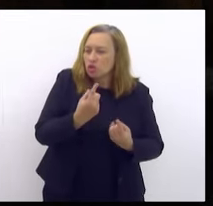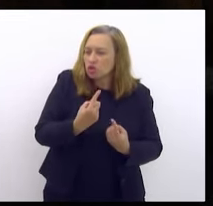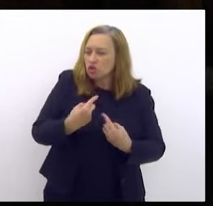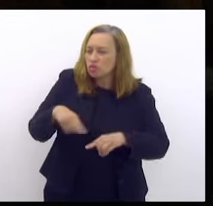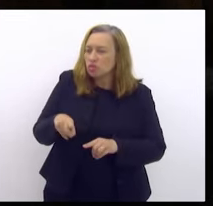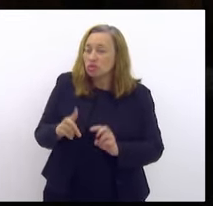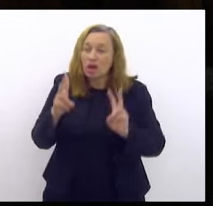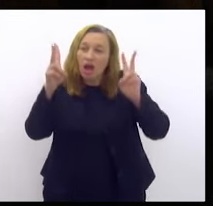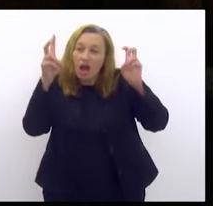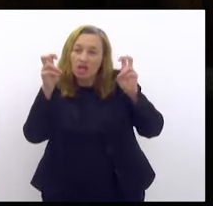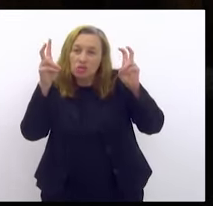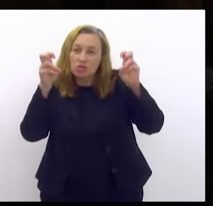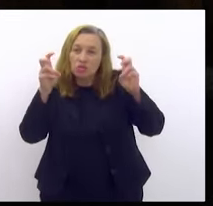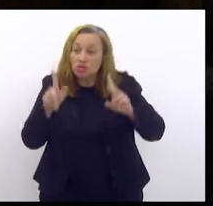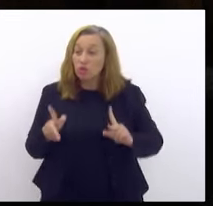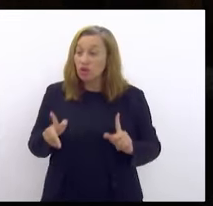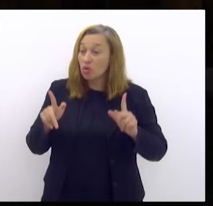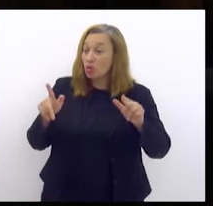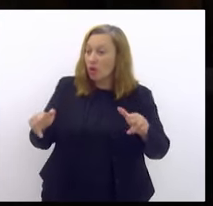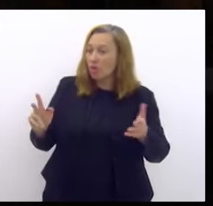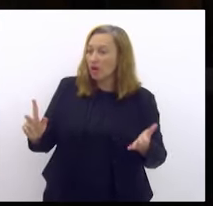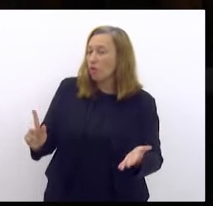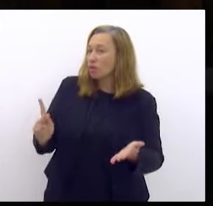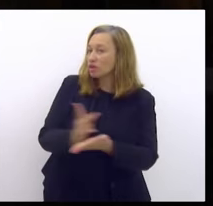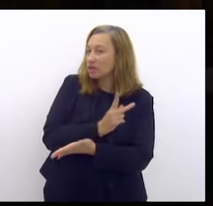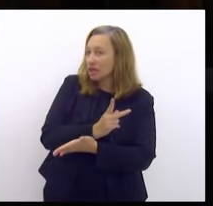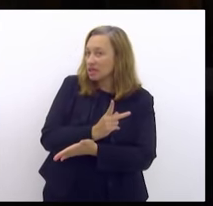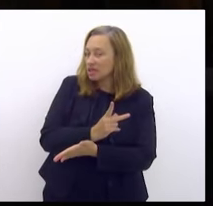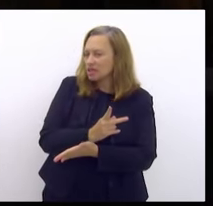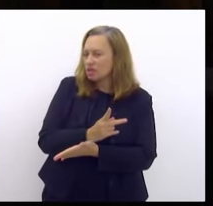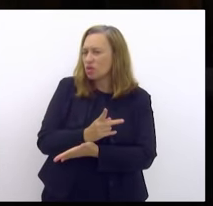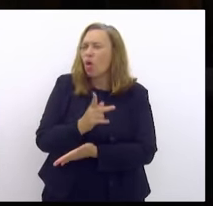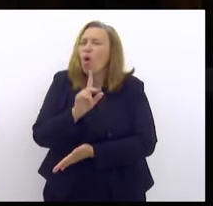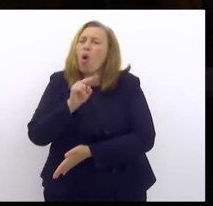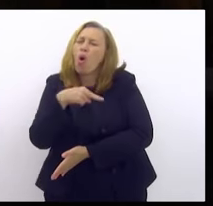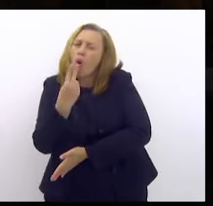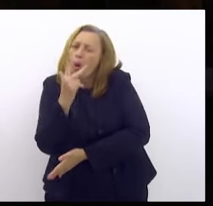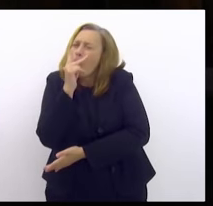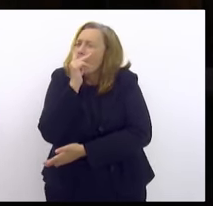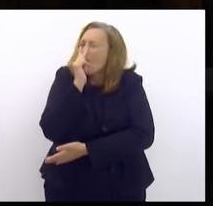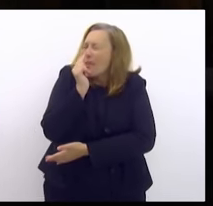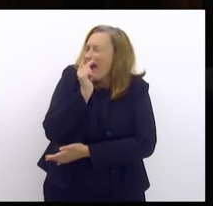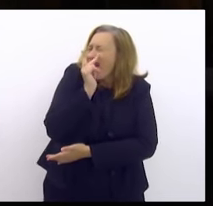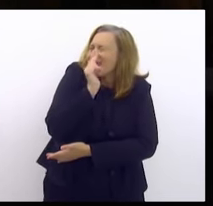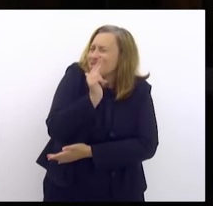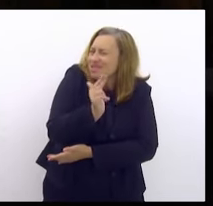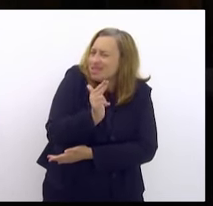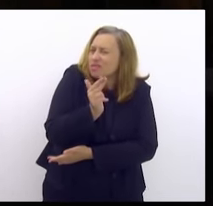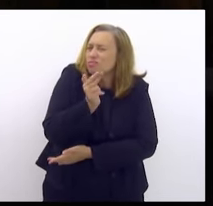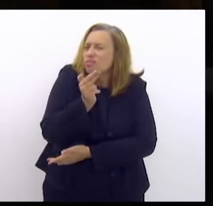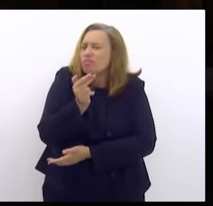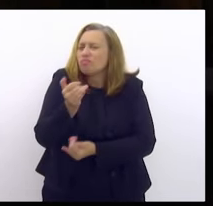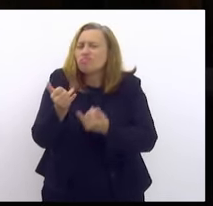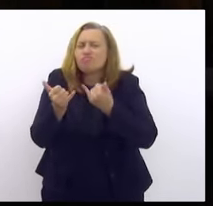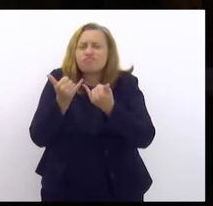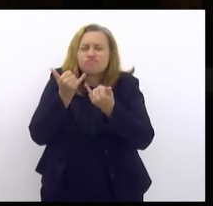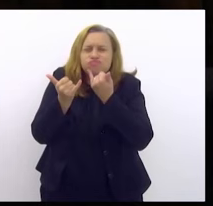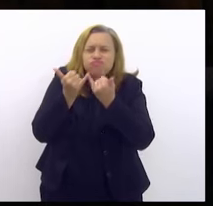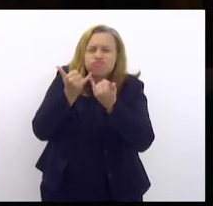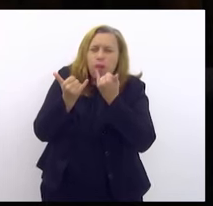que são similares ao que acontece ou muito parecidas ao que acontece em outros entes